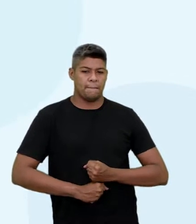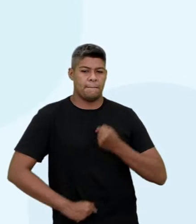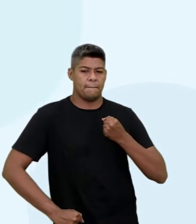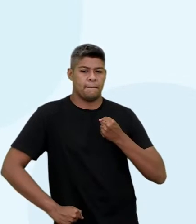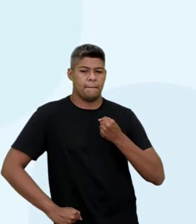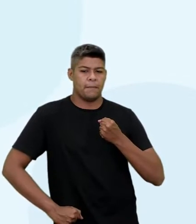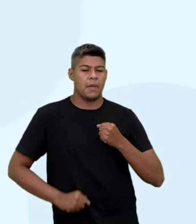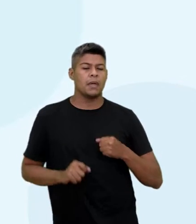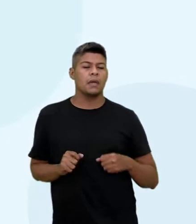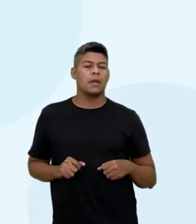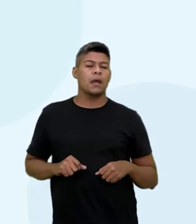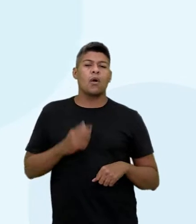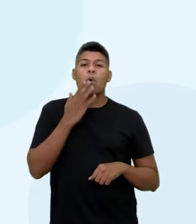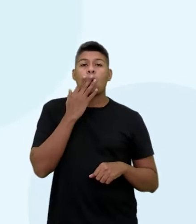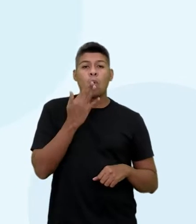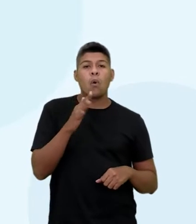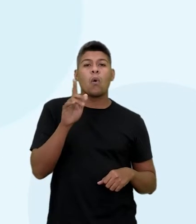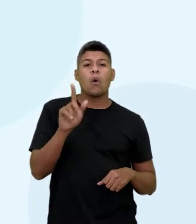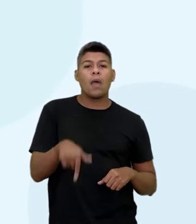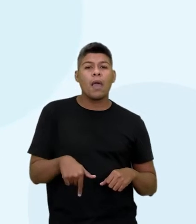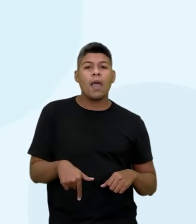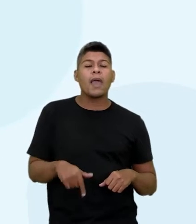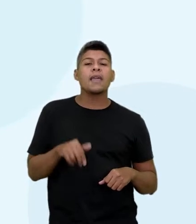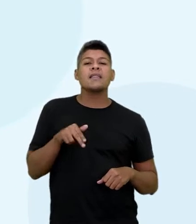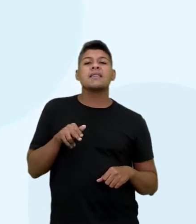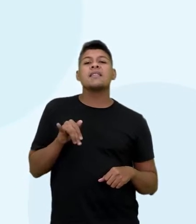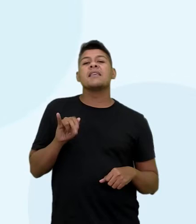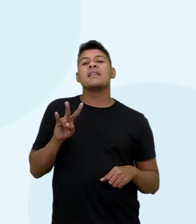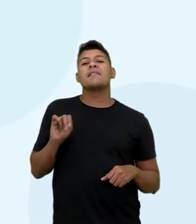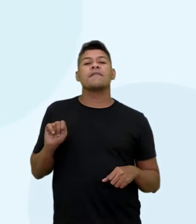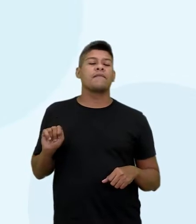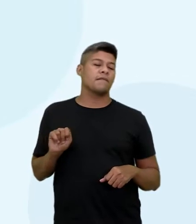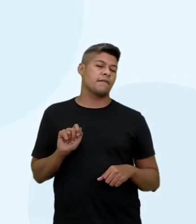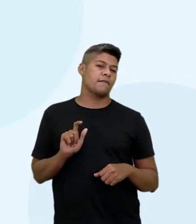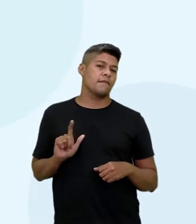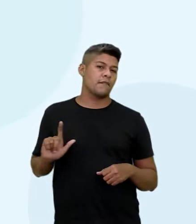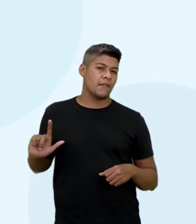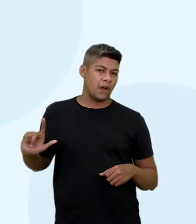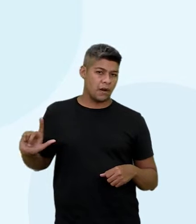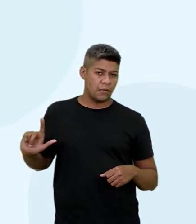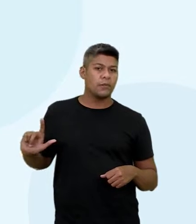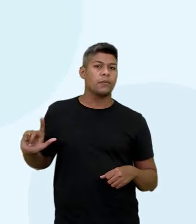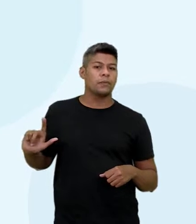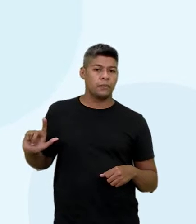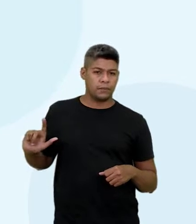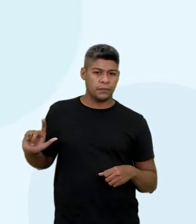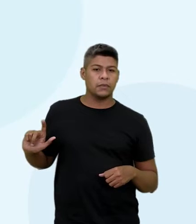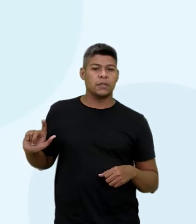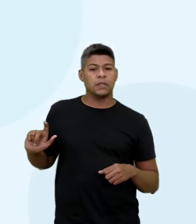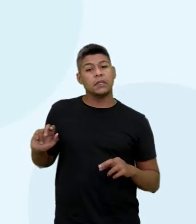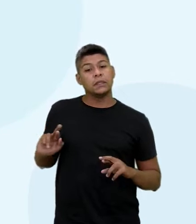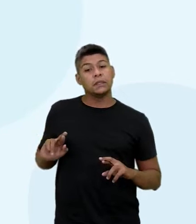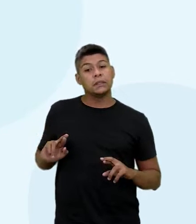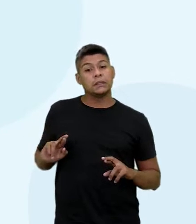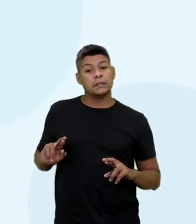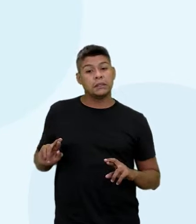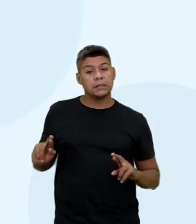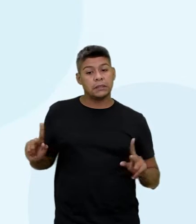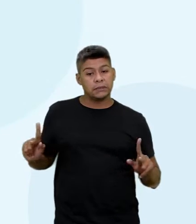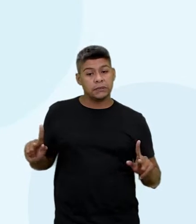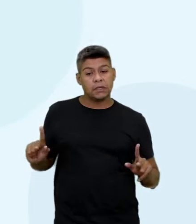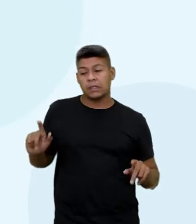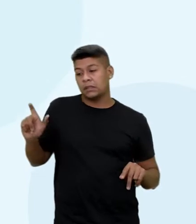a graduação dessas praticantes, né? Ou então, para efeito esportivo, só para diferenciar